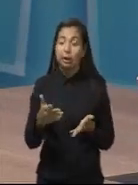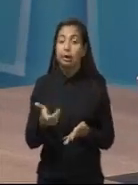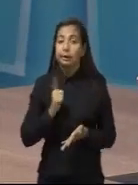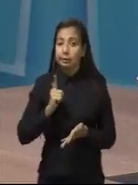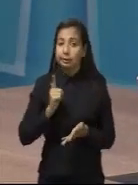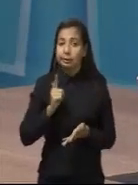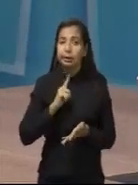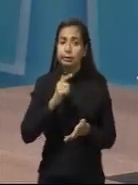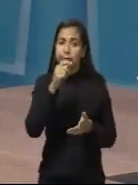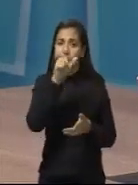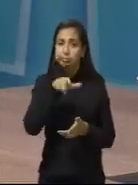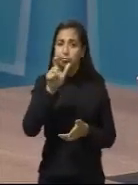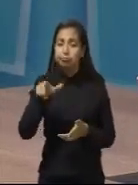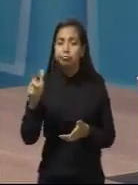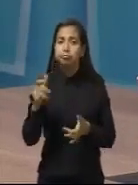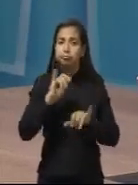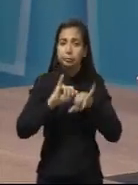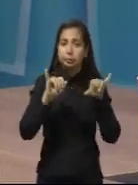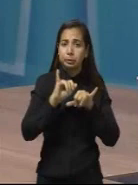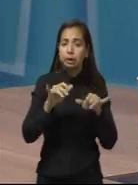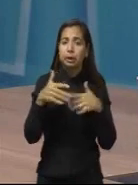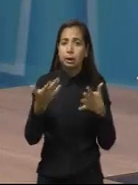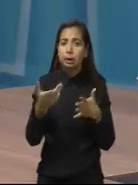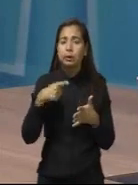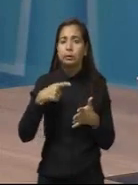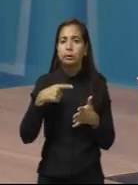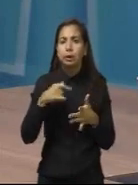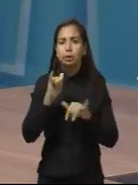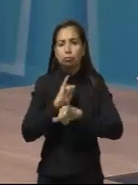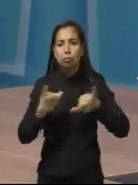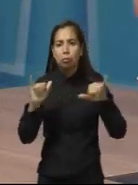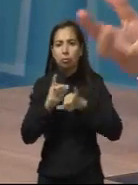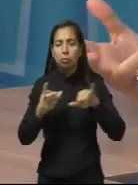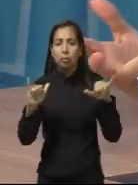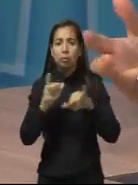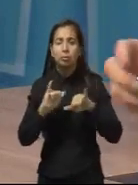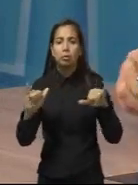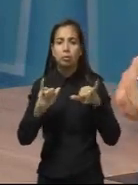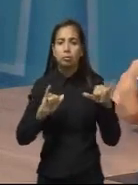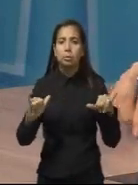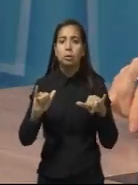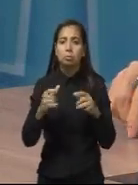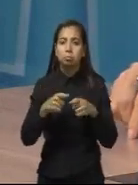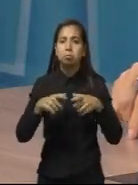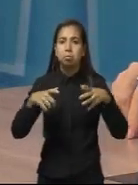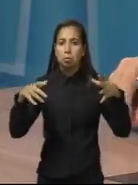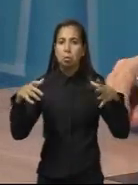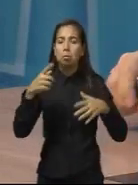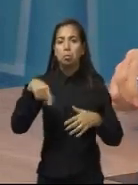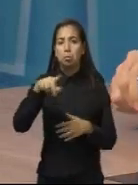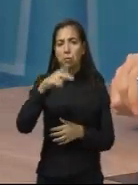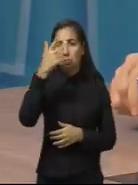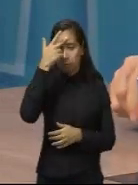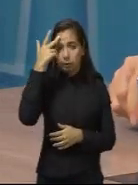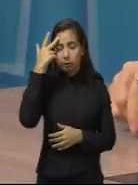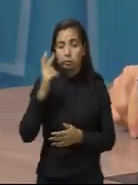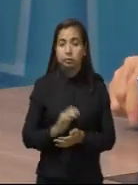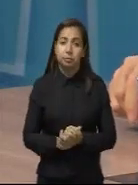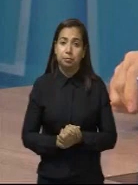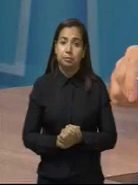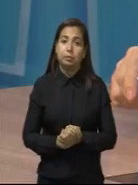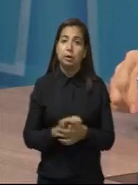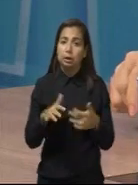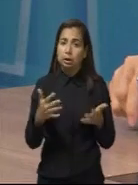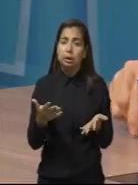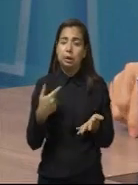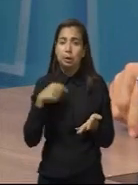dimensão muito, vamos dizer assim, uma expressão muito forte. Inclusive, eu acho que